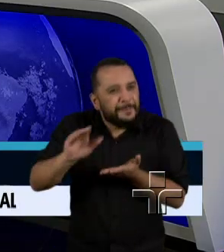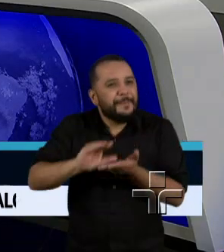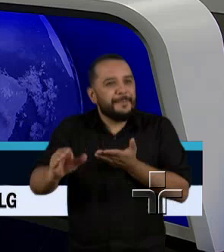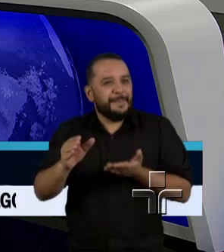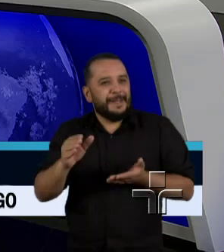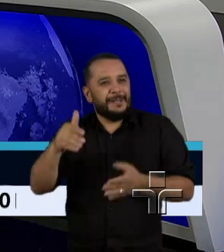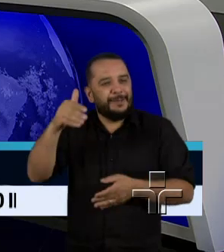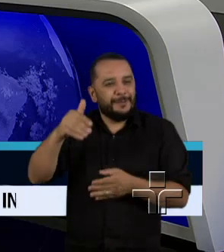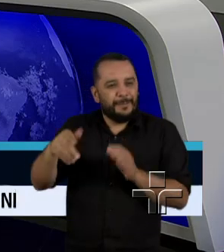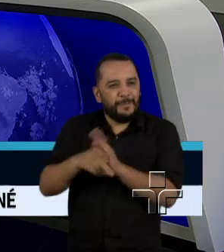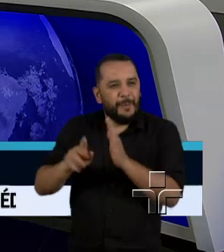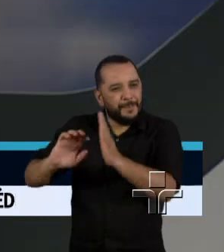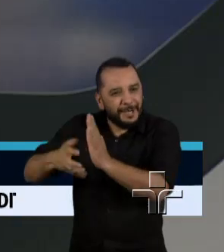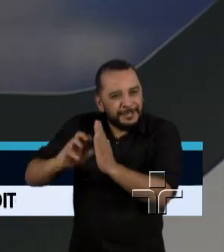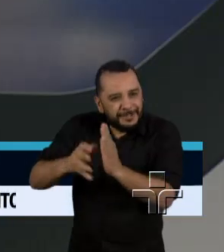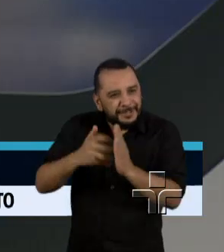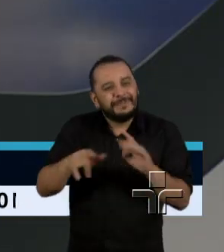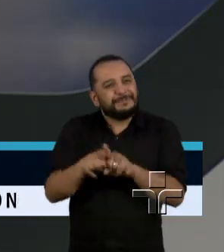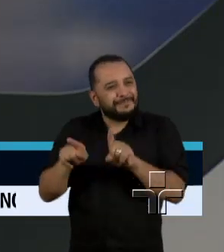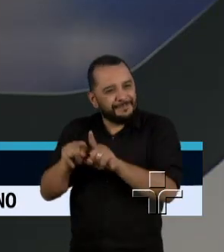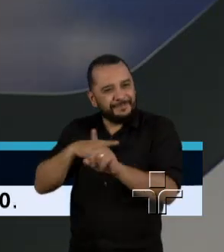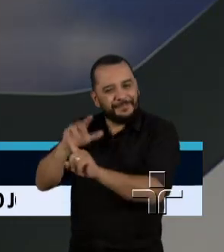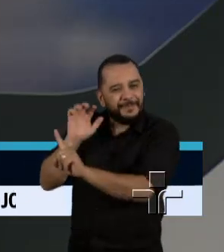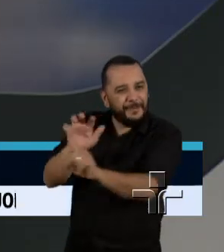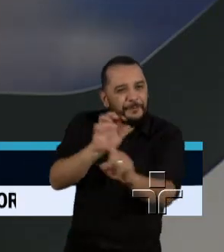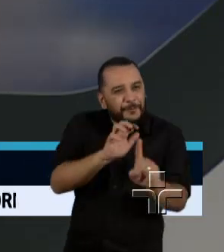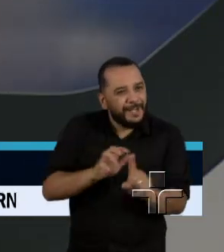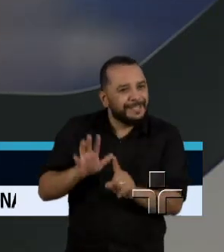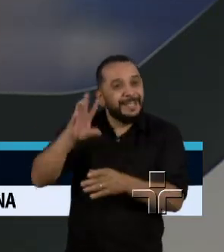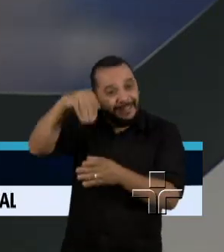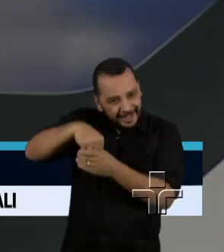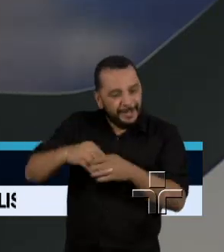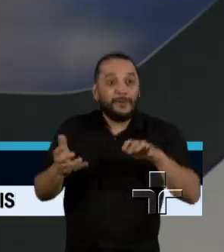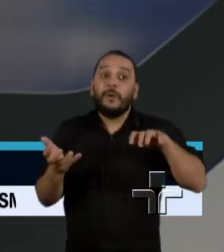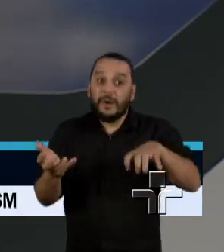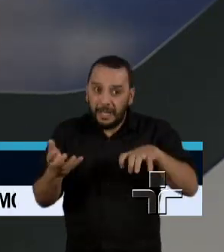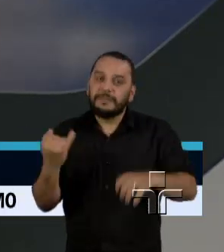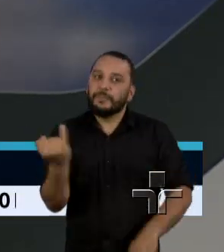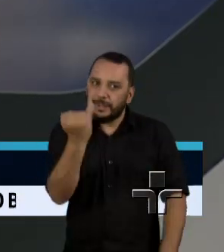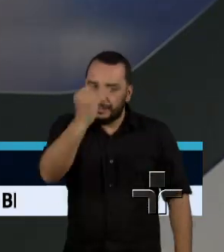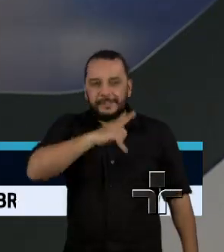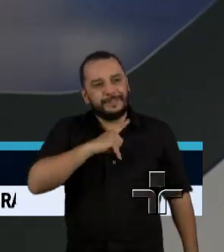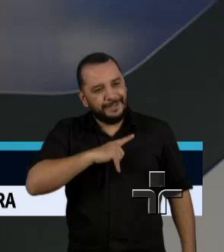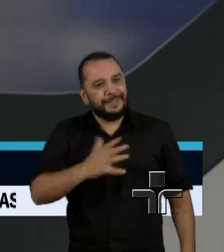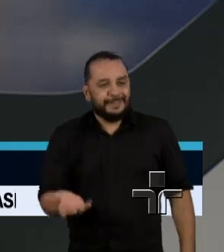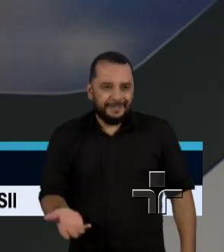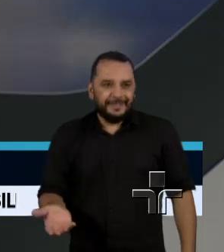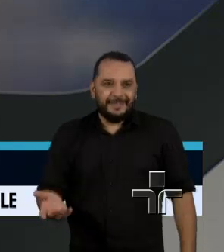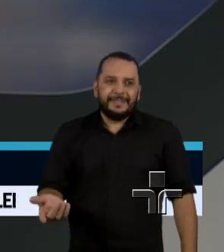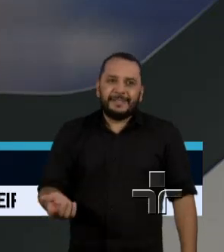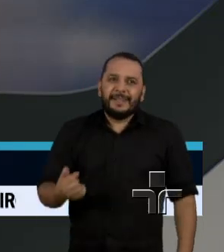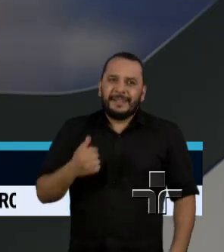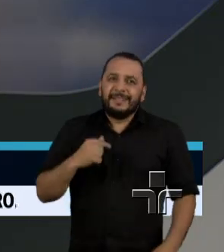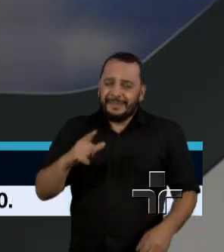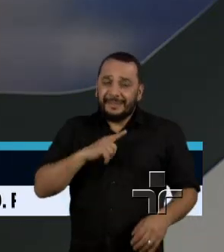campanha e influência dentro do Congresso, que é muito importante. Nós vamos ter aí uma série